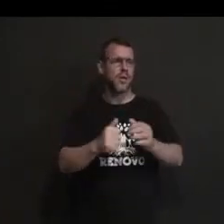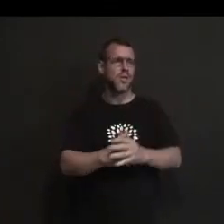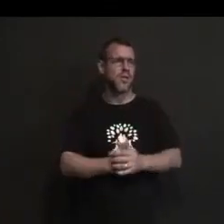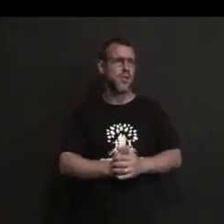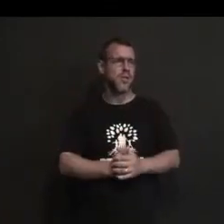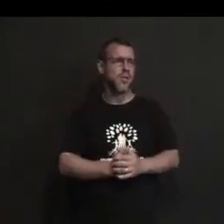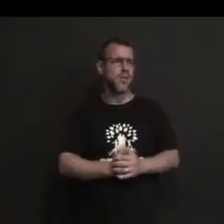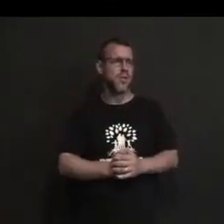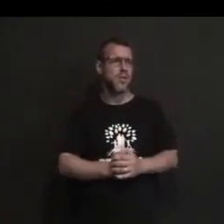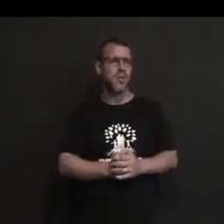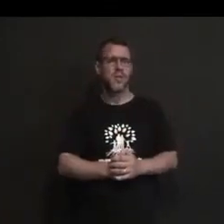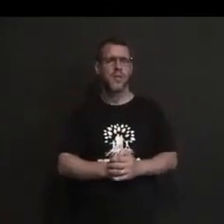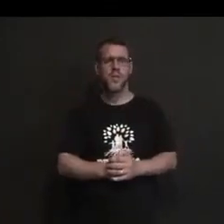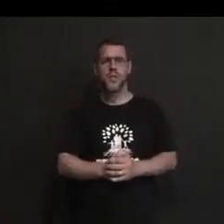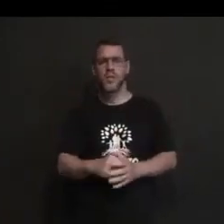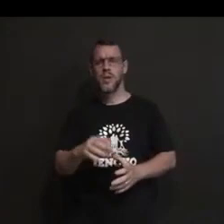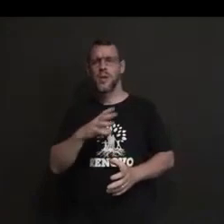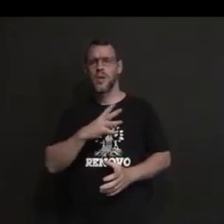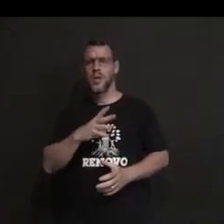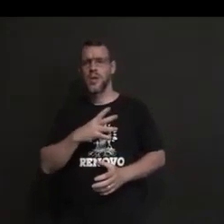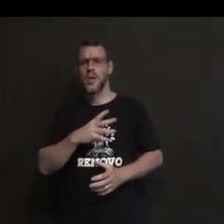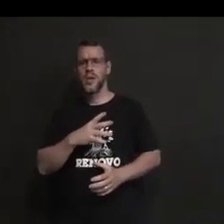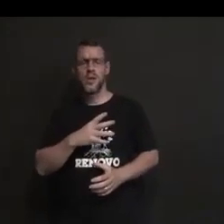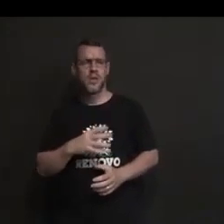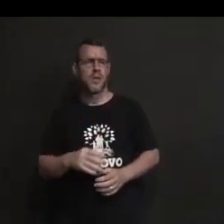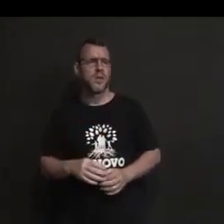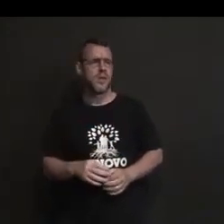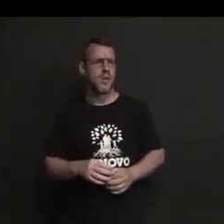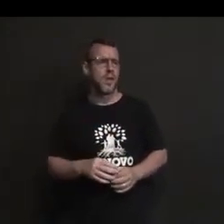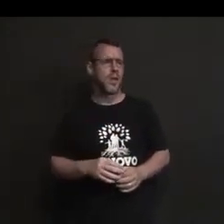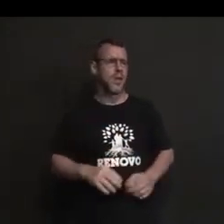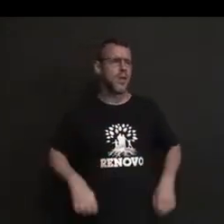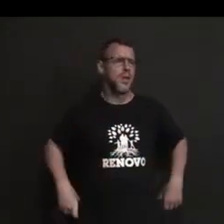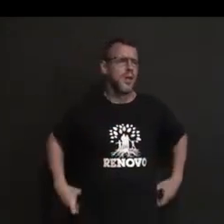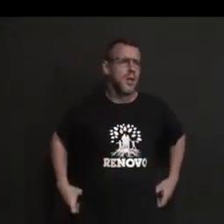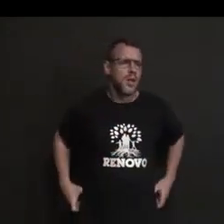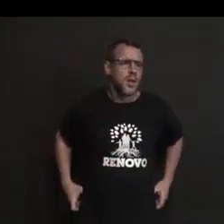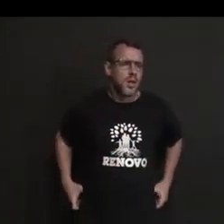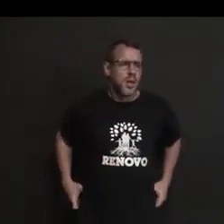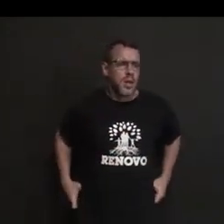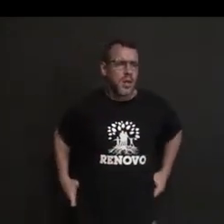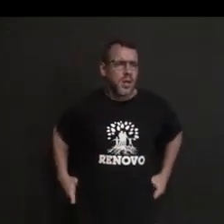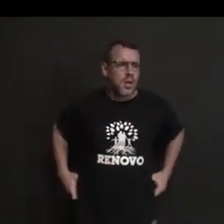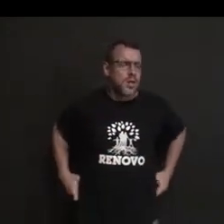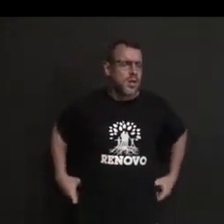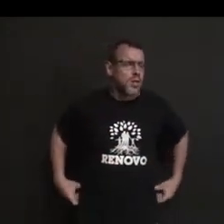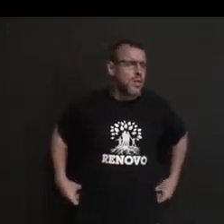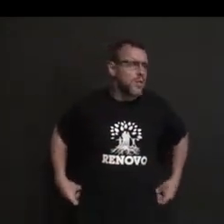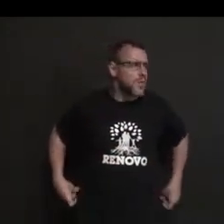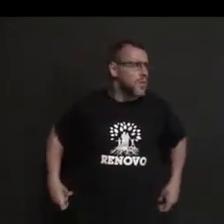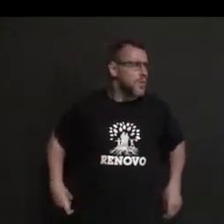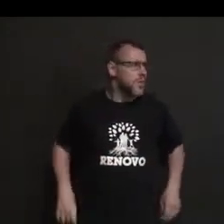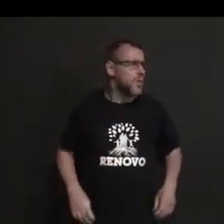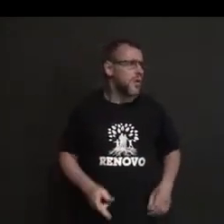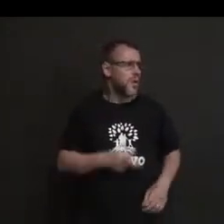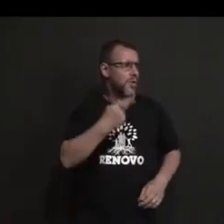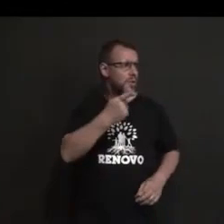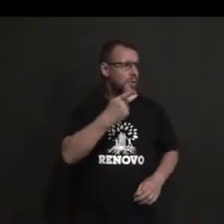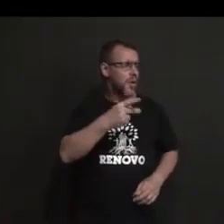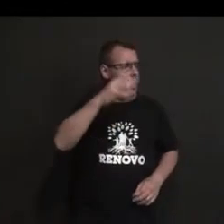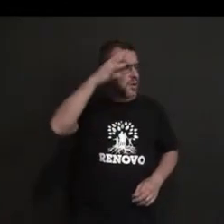Eu fui naquela cidade que tem uma igreja que eles dizem que eles são o sonho de